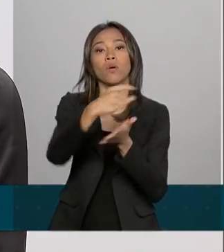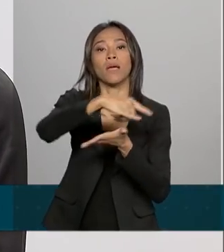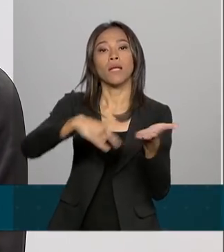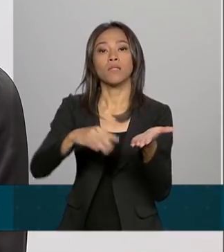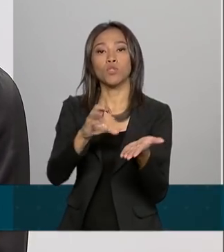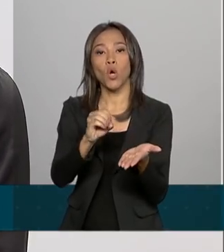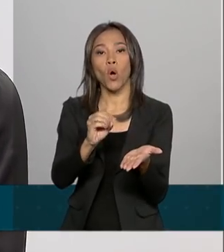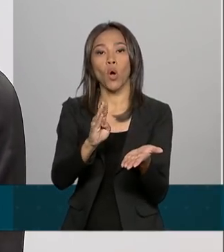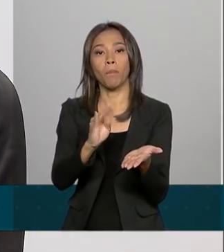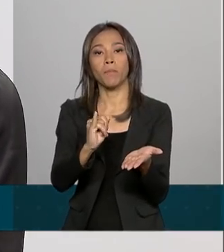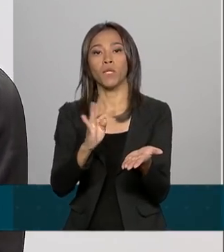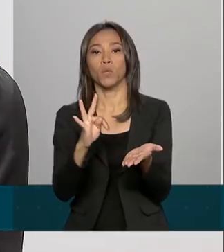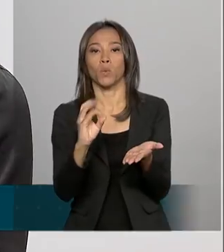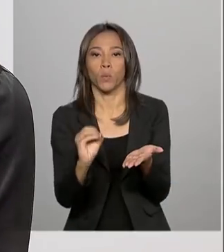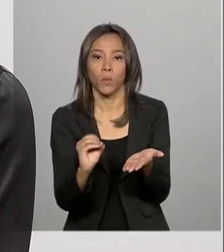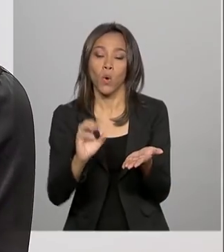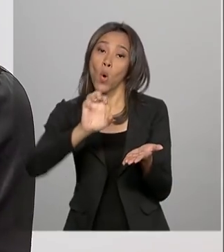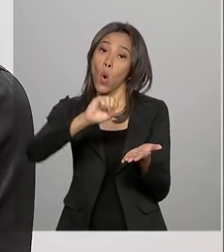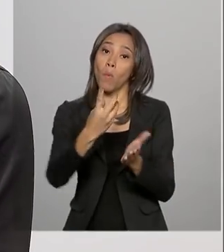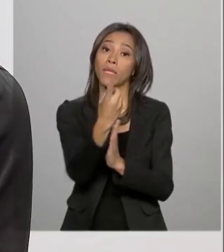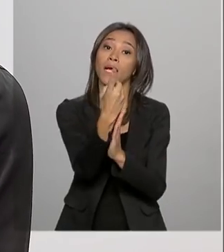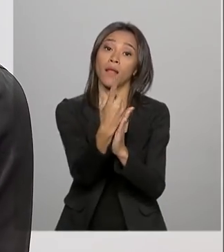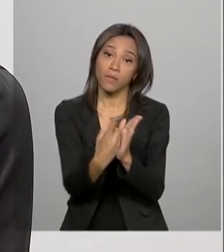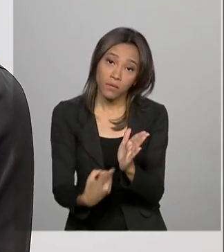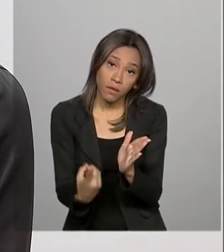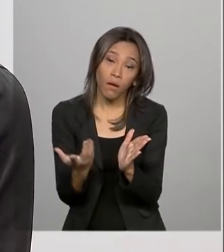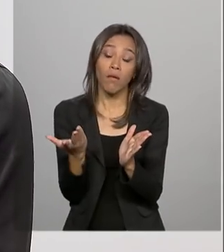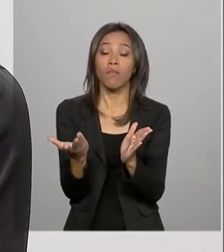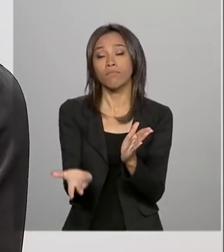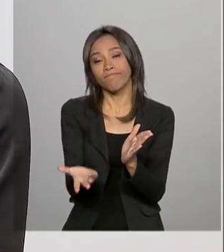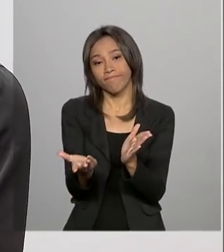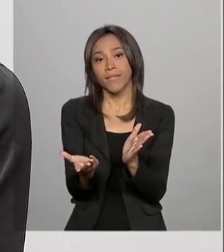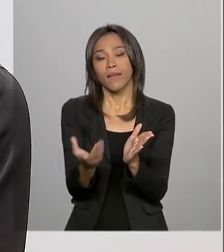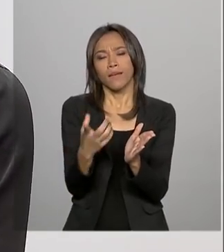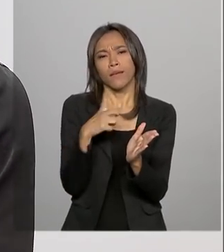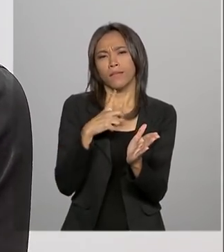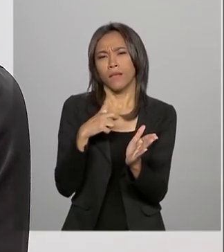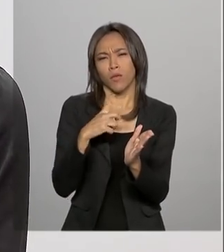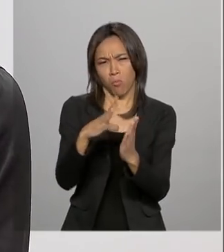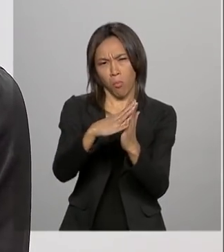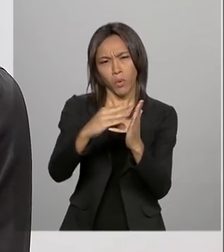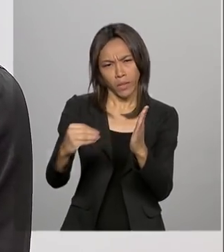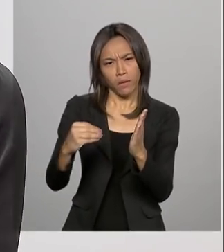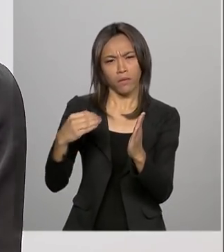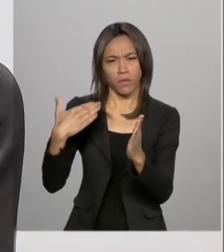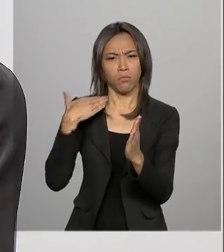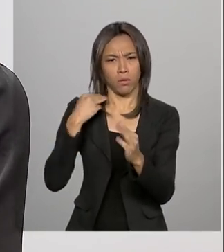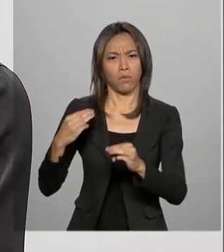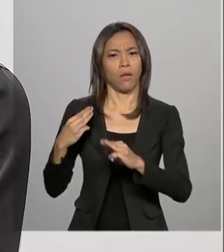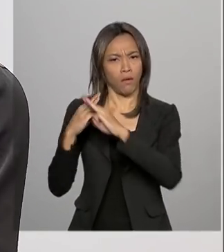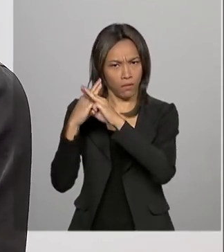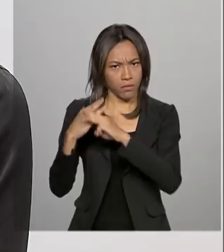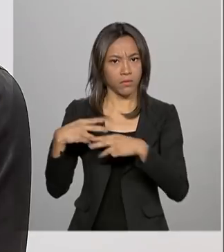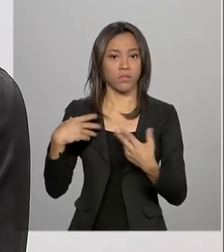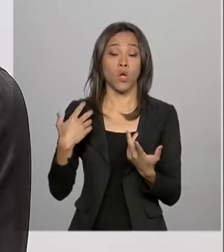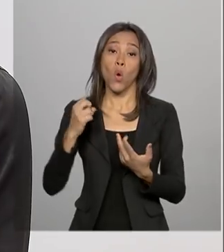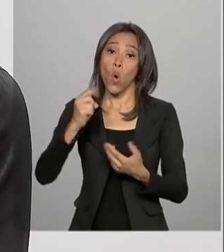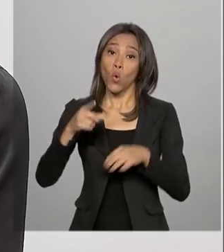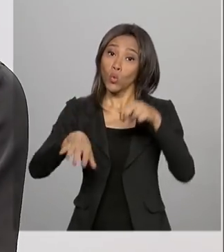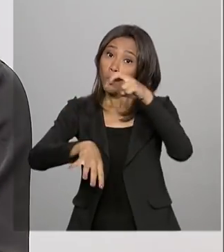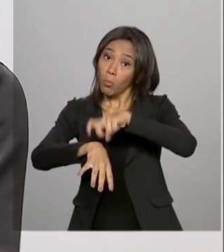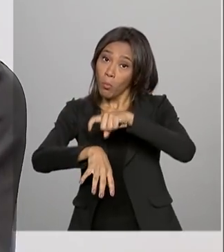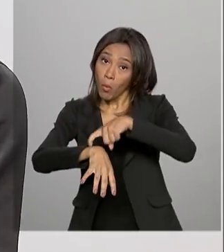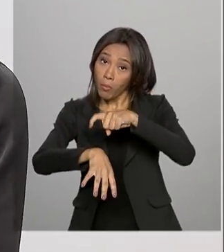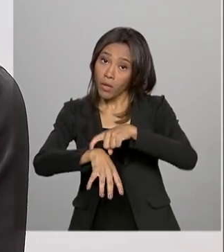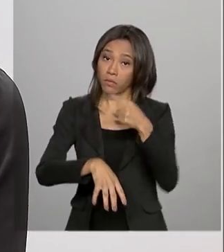dependente, que não precisa ser declaração do INSS. Pode ser uma declaração que tem um modelo que é da própria Caixa, ou então lá no momento na agência